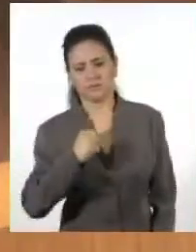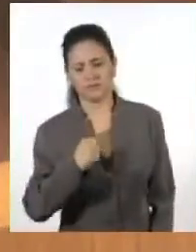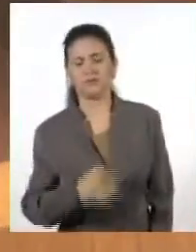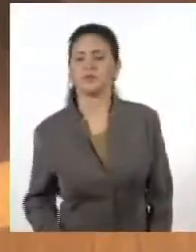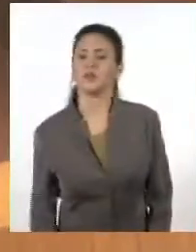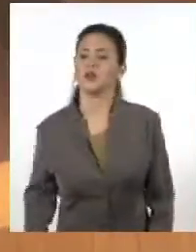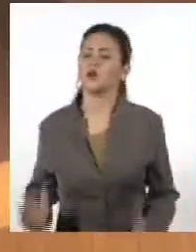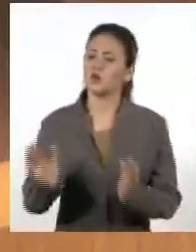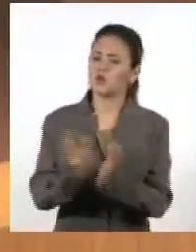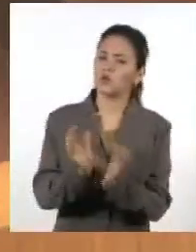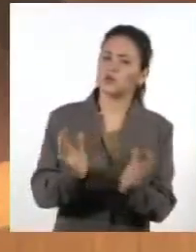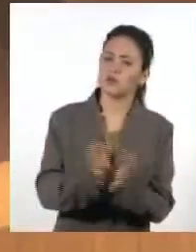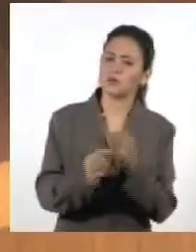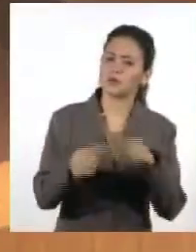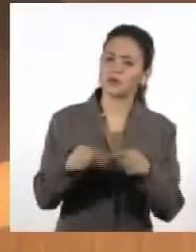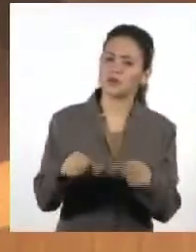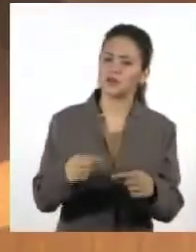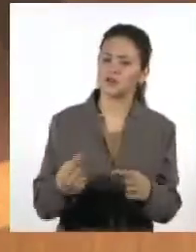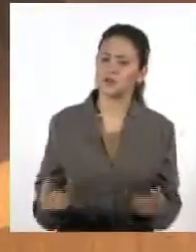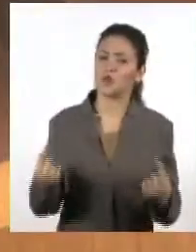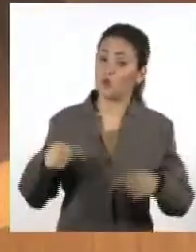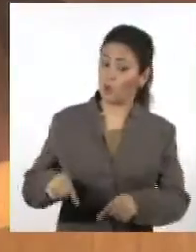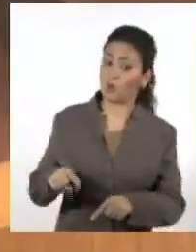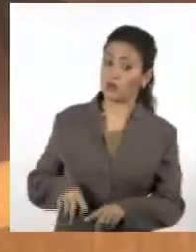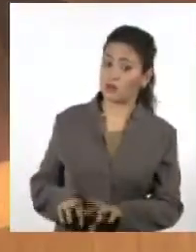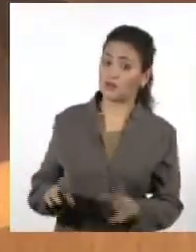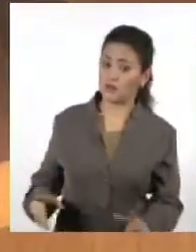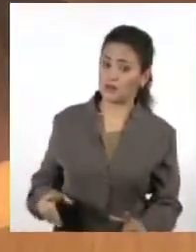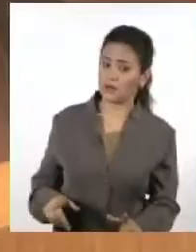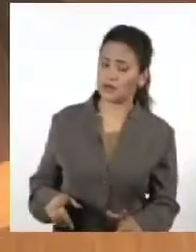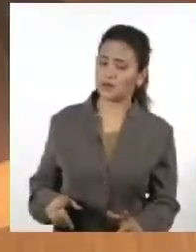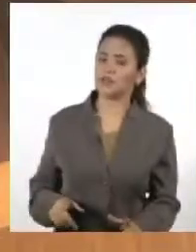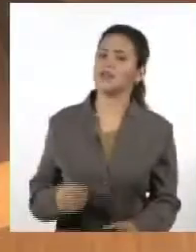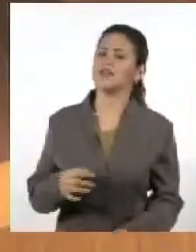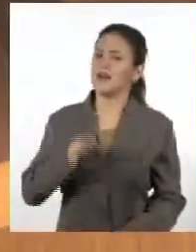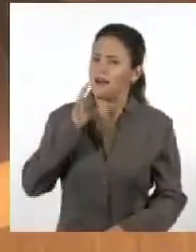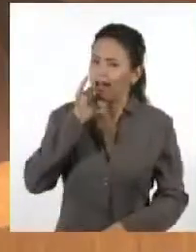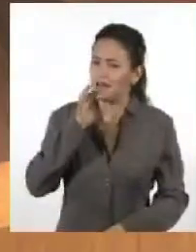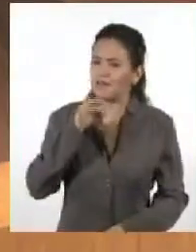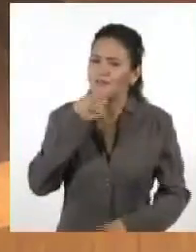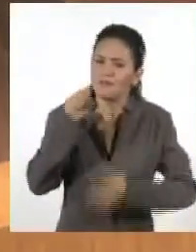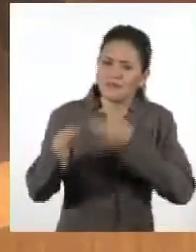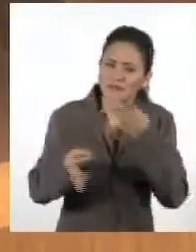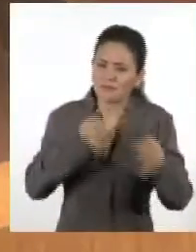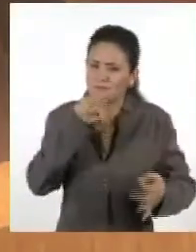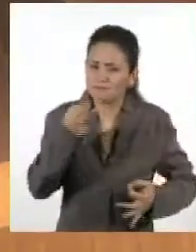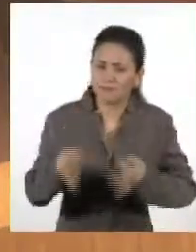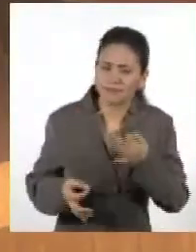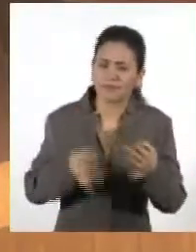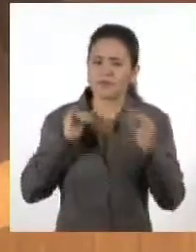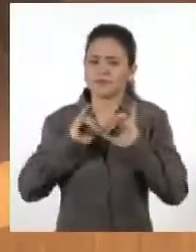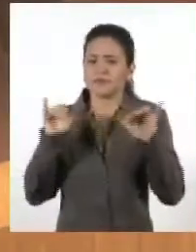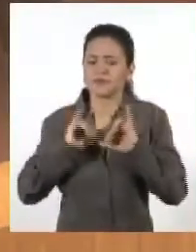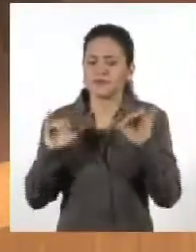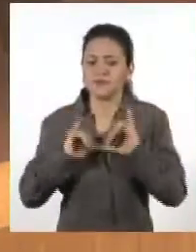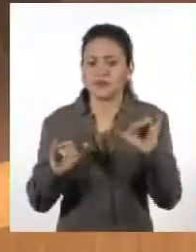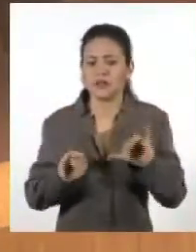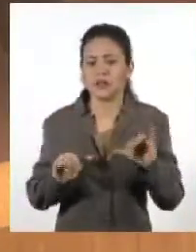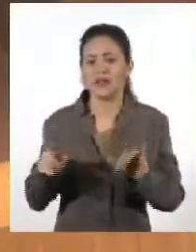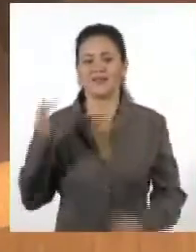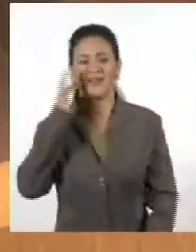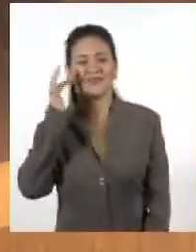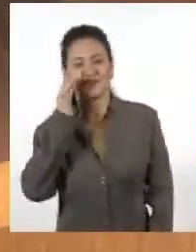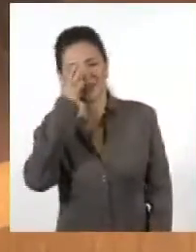com legitimidade ele tenta desqualificar a oposição diz que a oposição é desqualificada e não tem legitimidade para